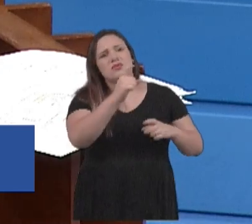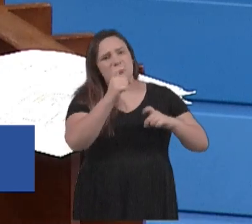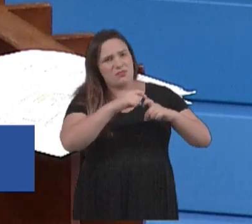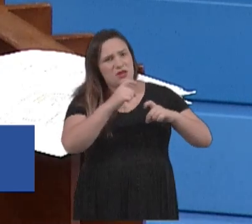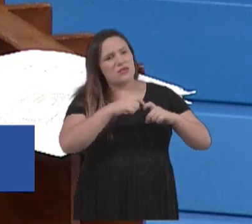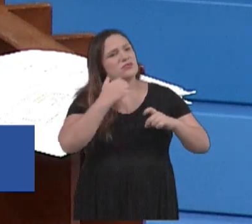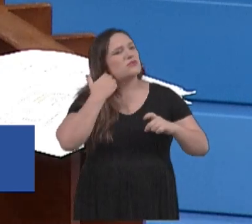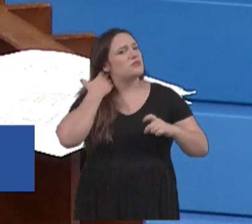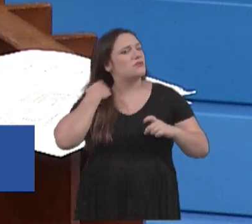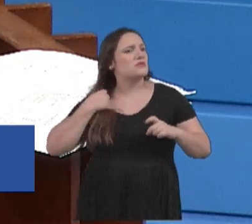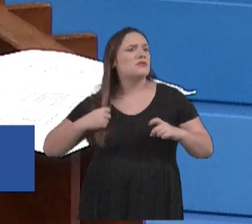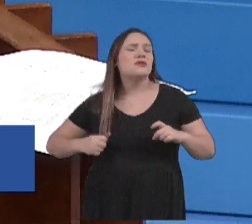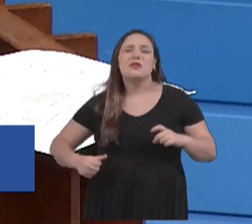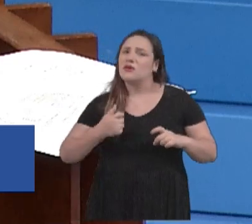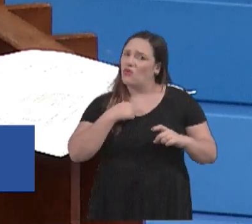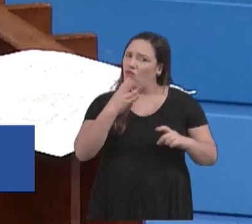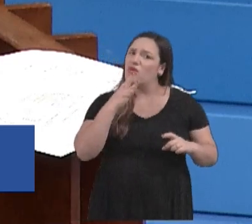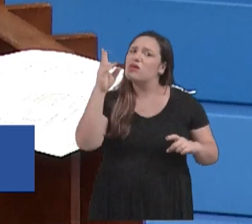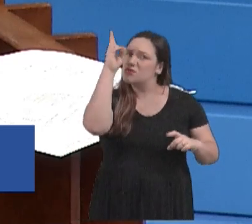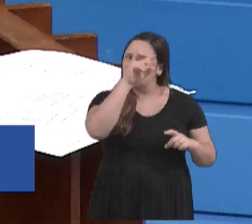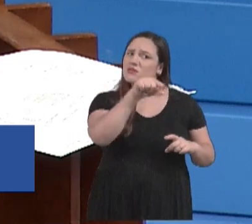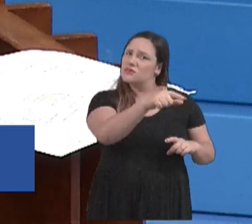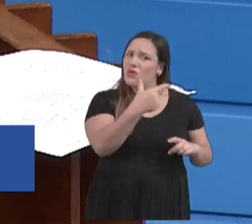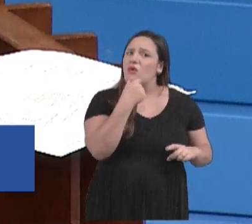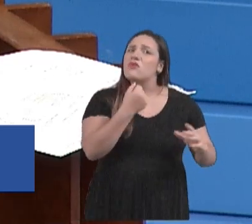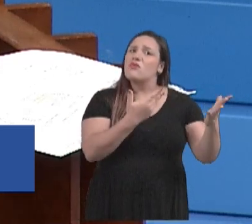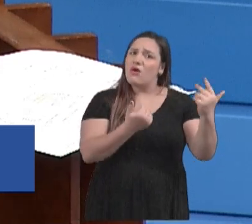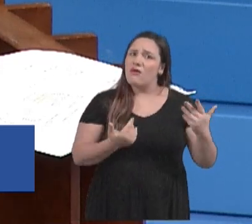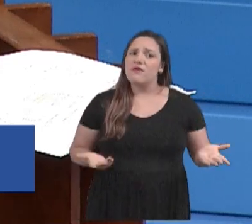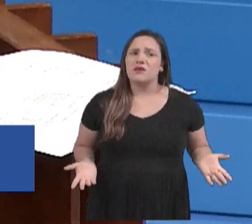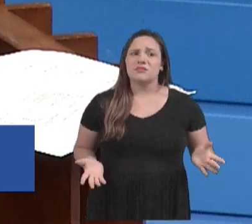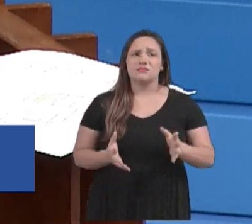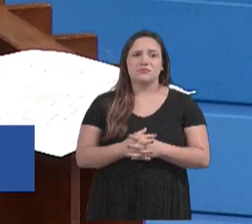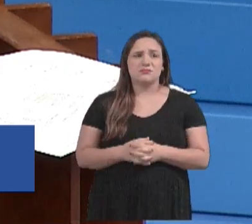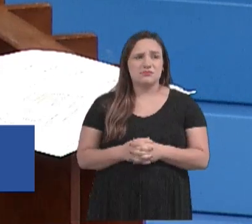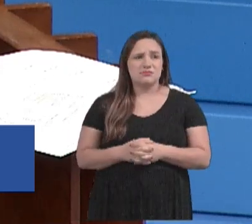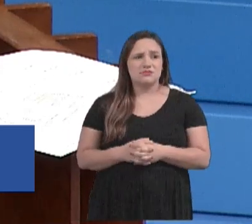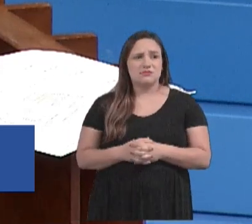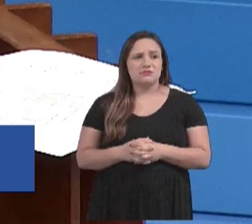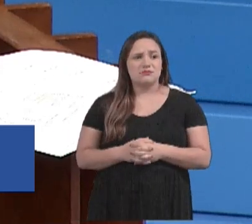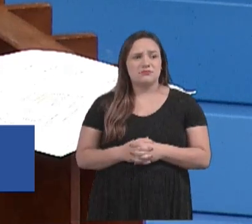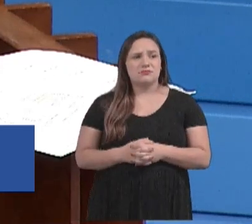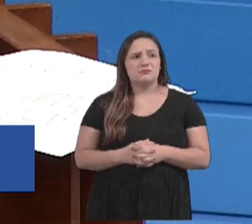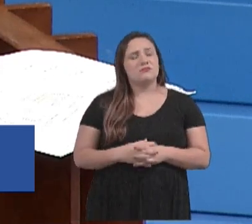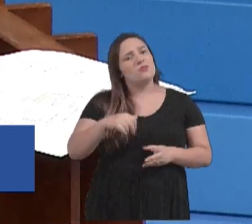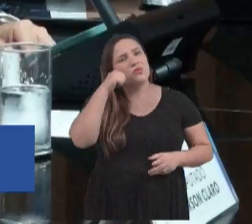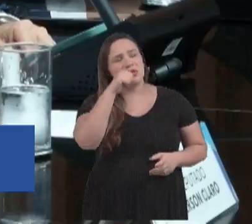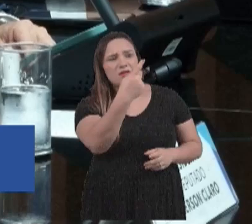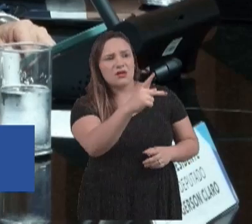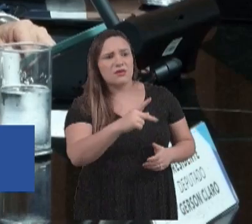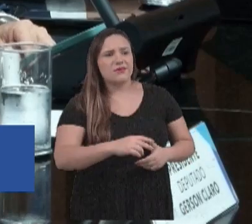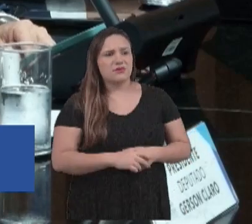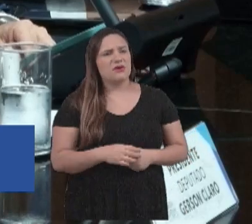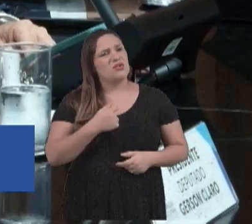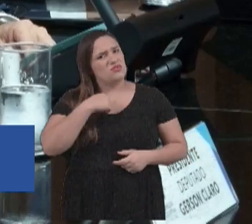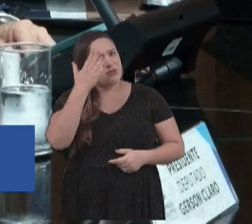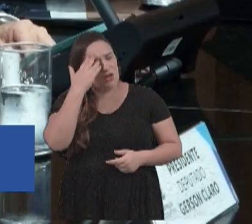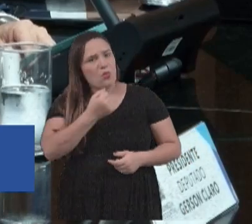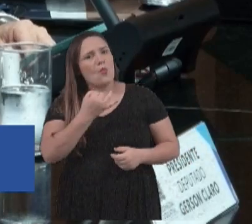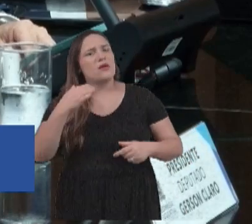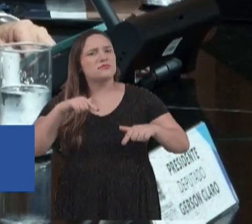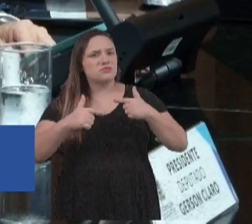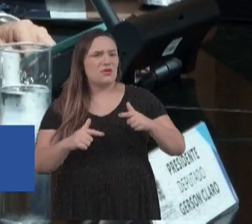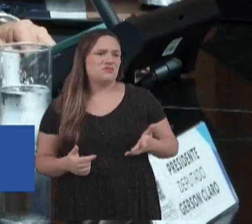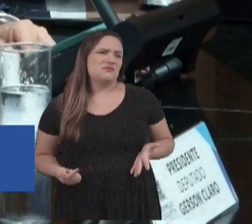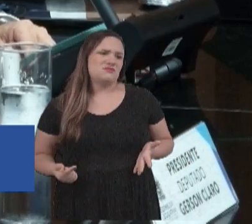citado aqui. Eu conheço a história desse jovem, da mulher, o quanto que essas pessoas trabalham. E chegar